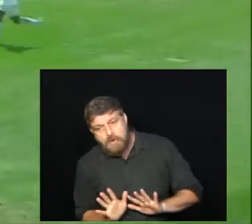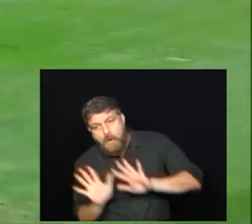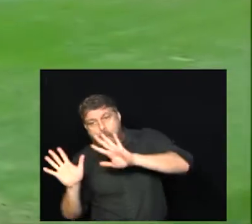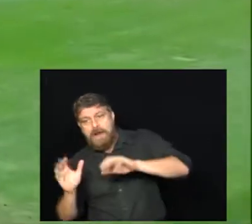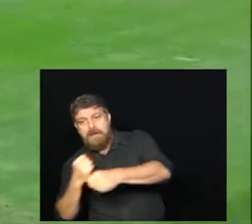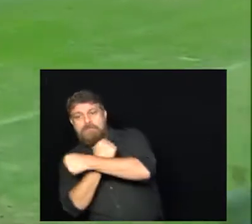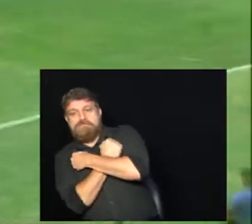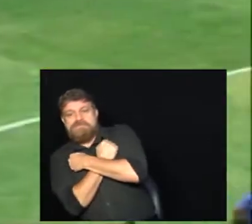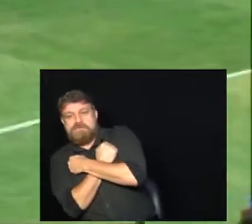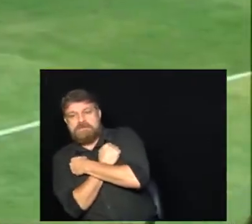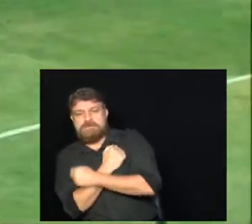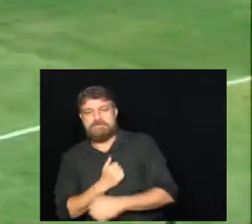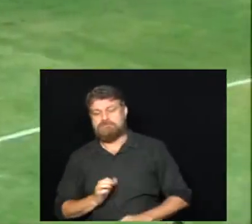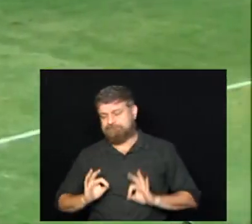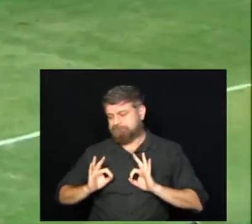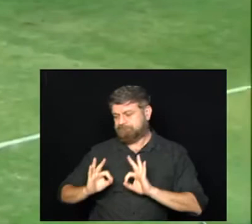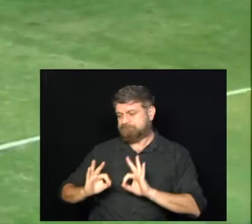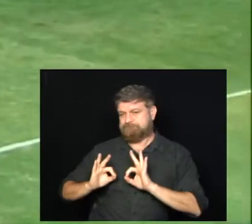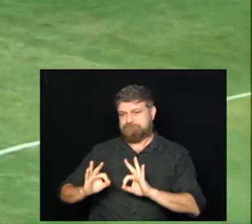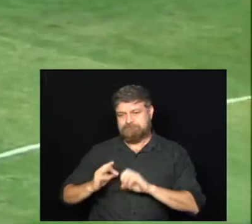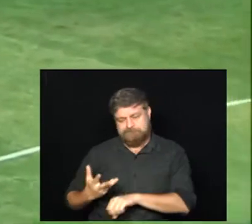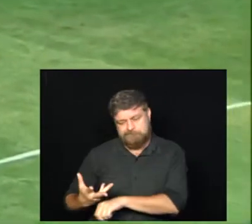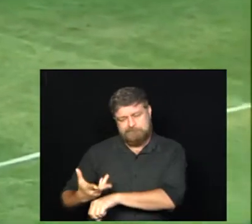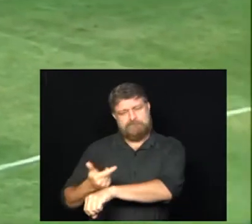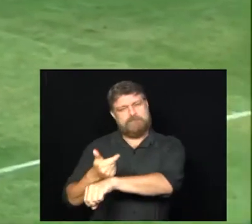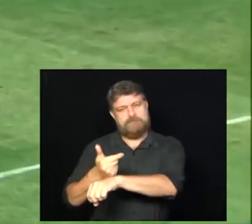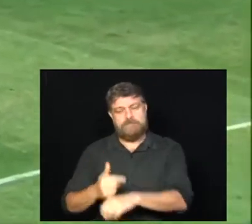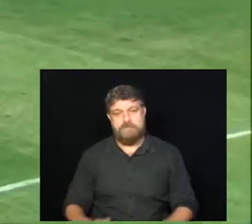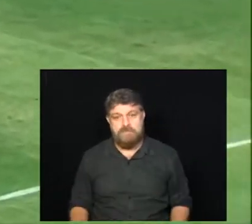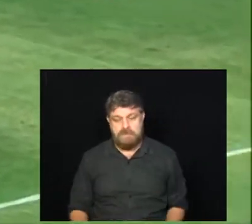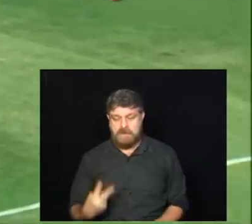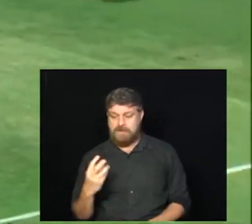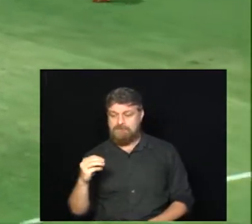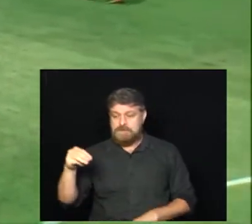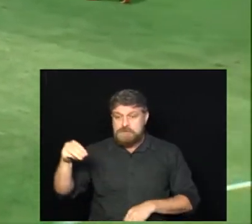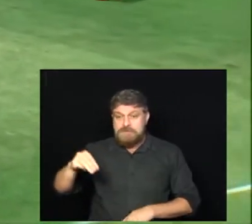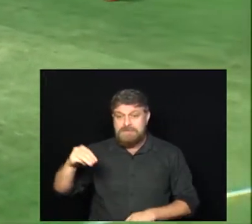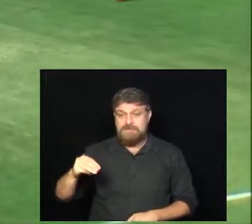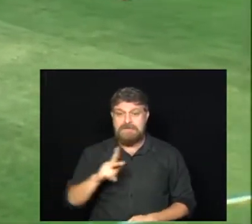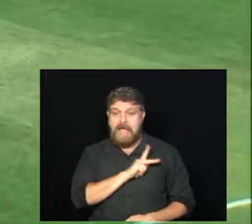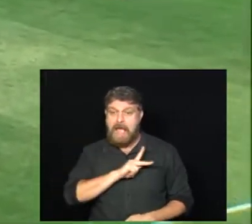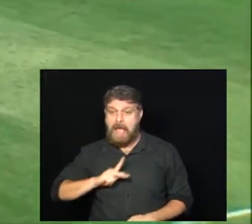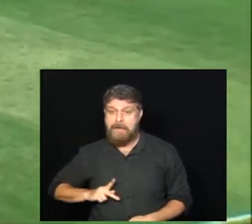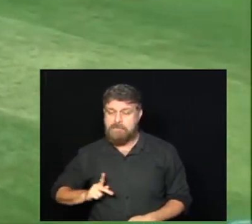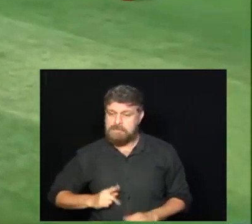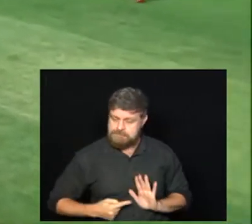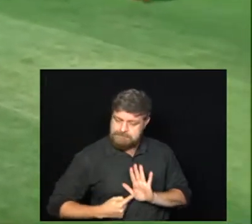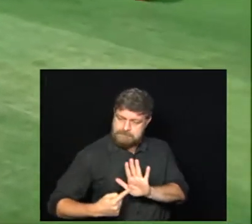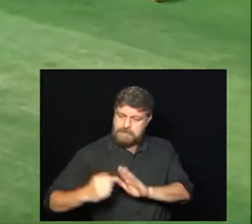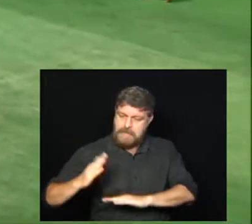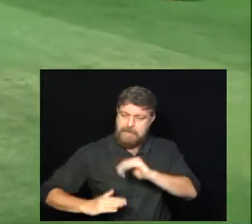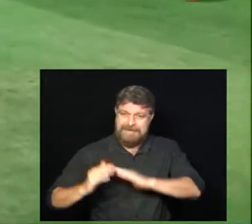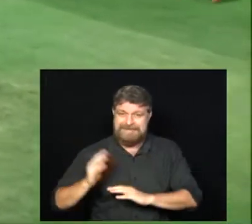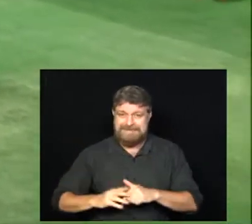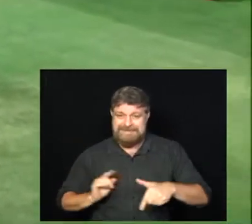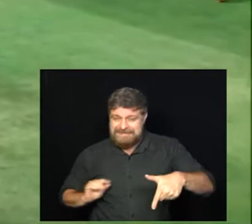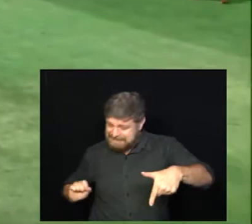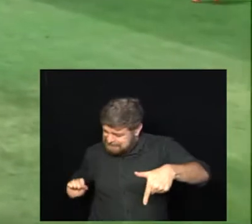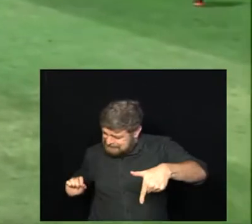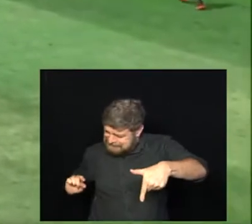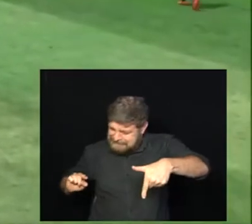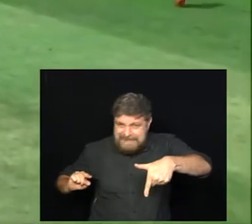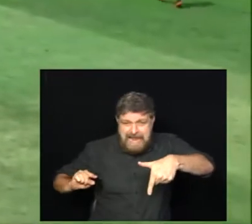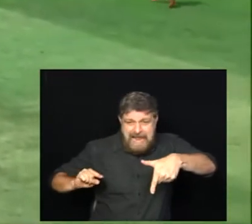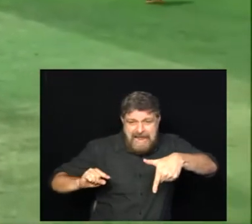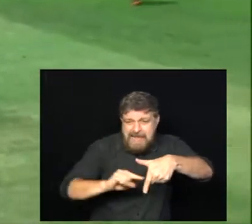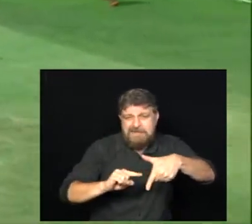que fez bela defesa. Aos 20 minutos, a Ponte respondeu neste chute de Marcelo Hermes,